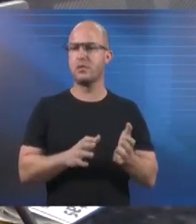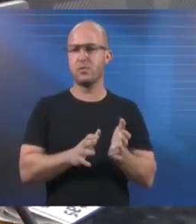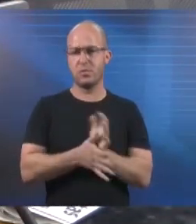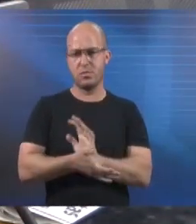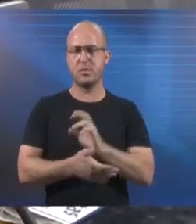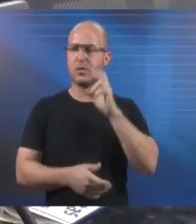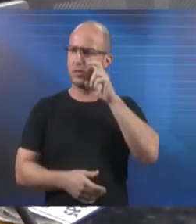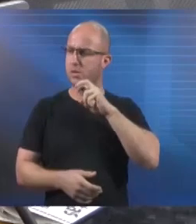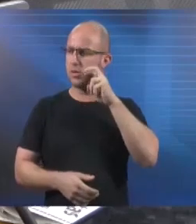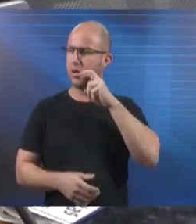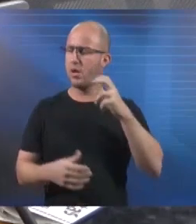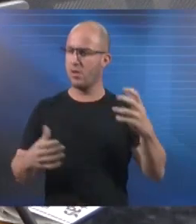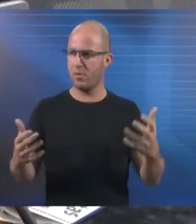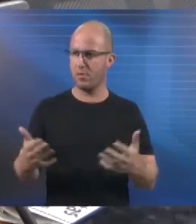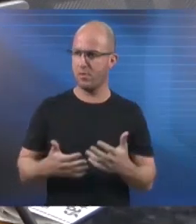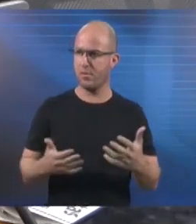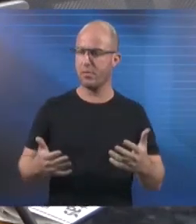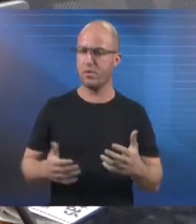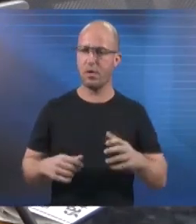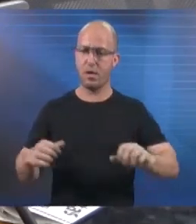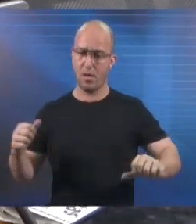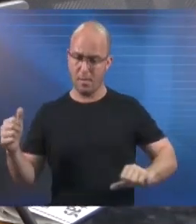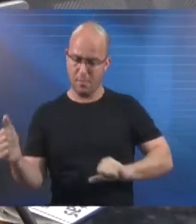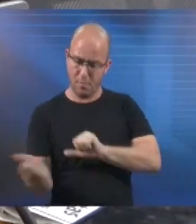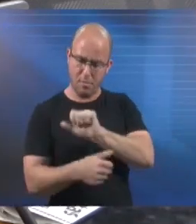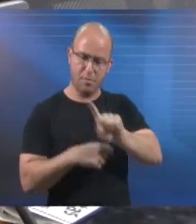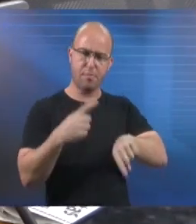Natal agora se você quer mudar